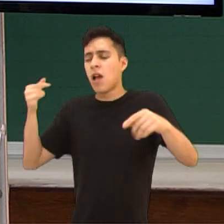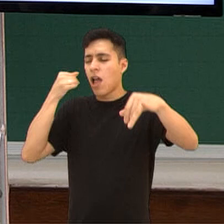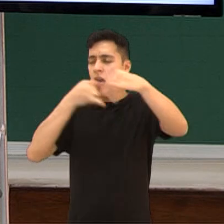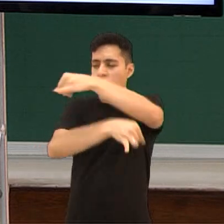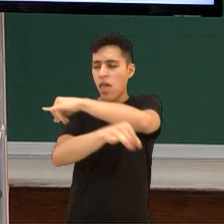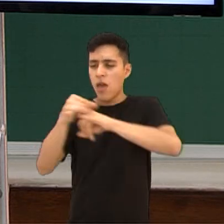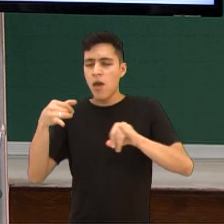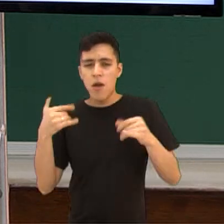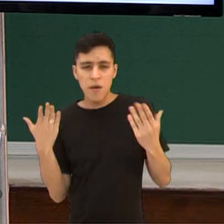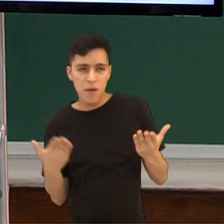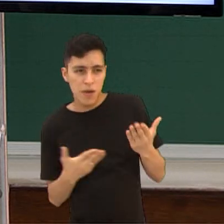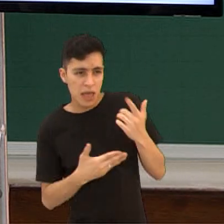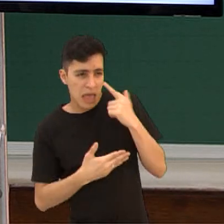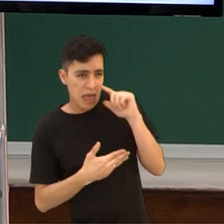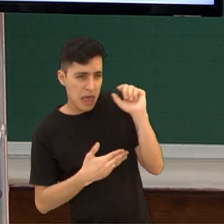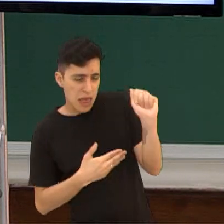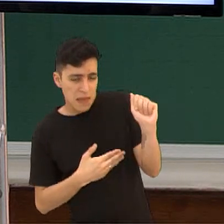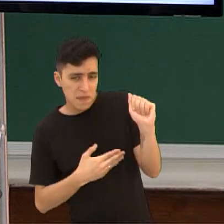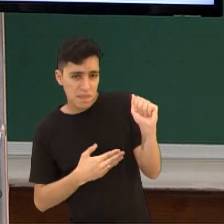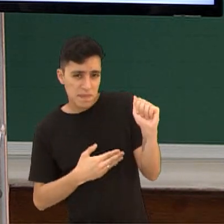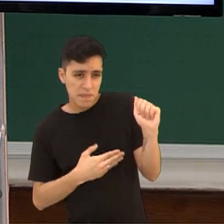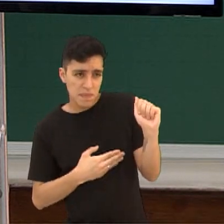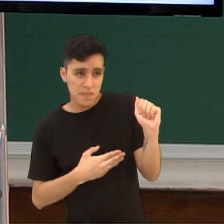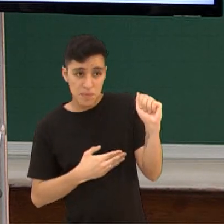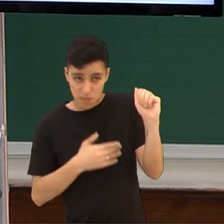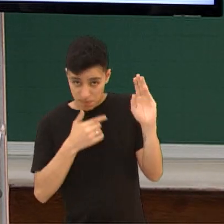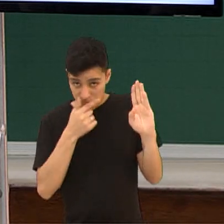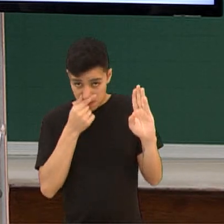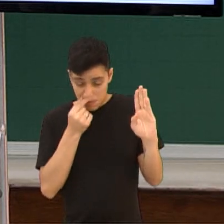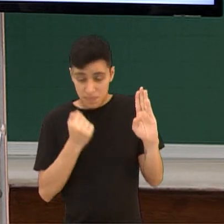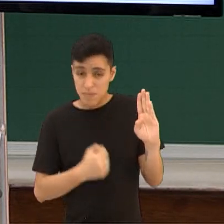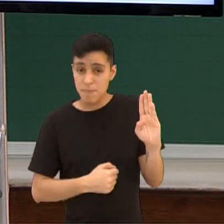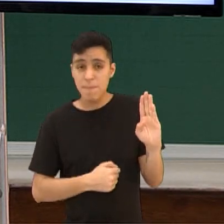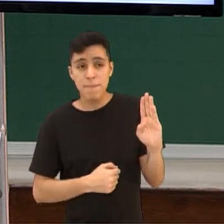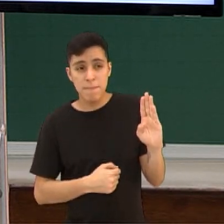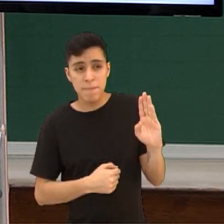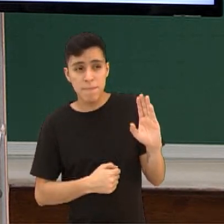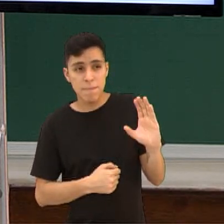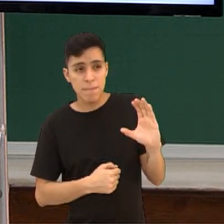é? Letra A, o sampler. Letra B, o mixer.